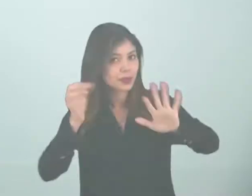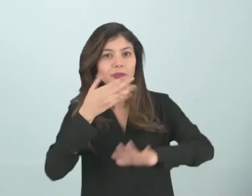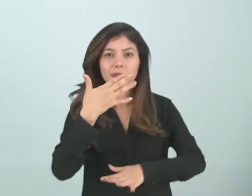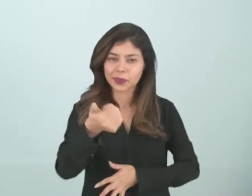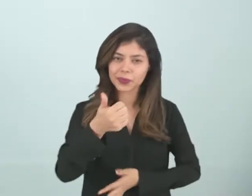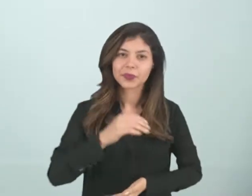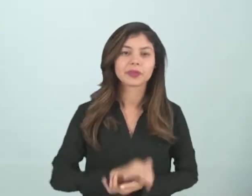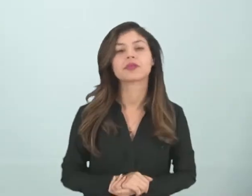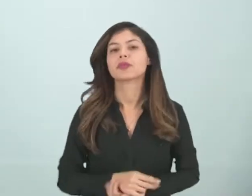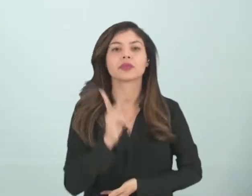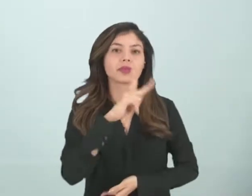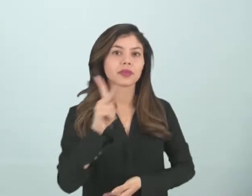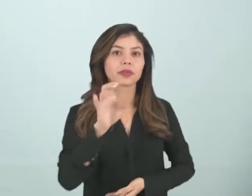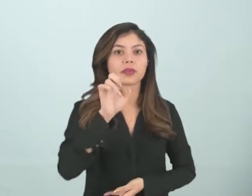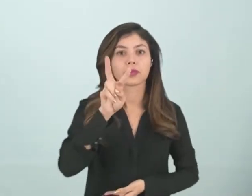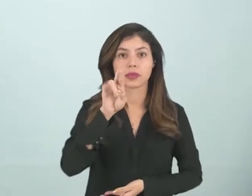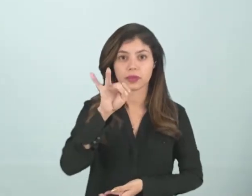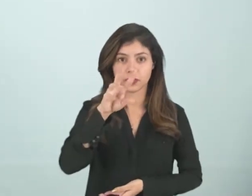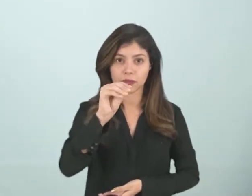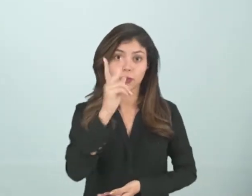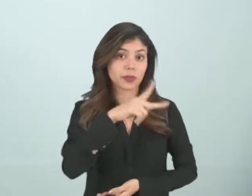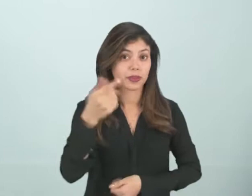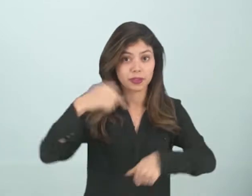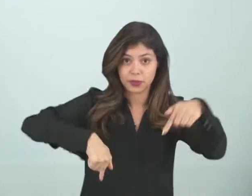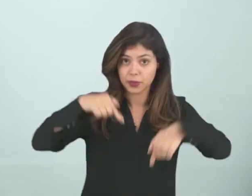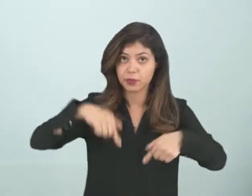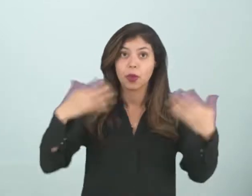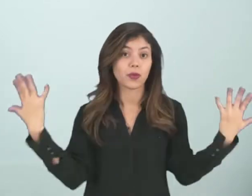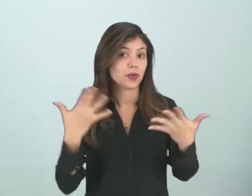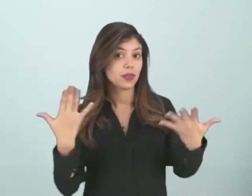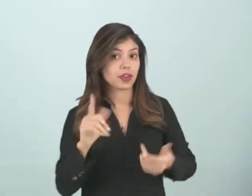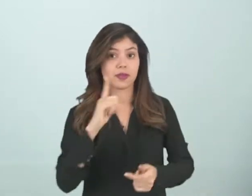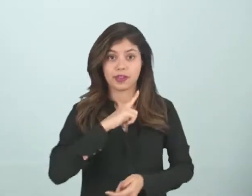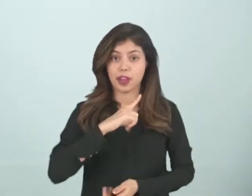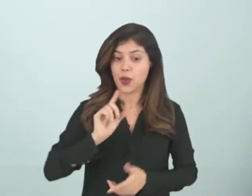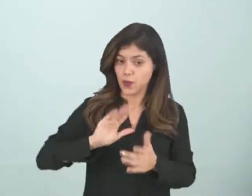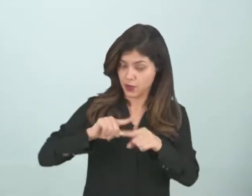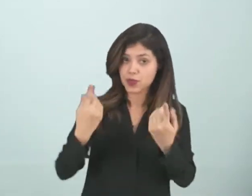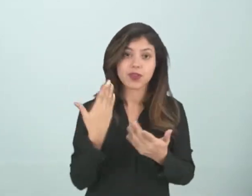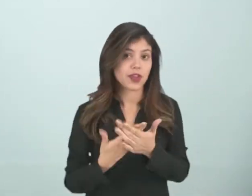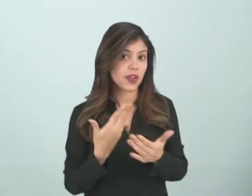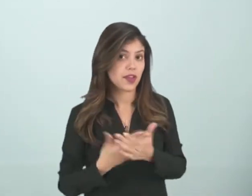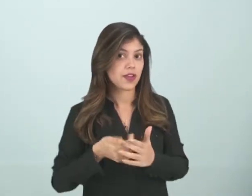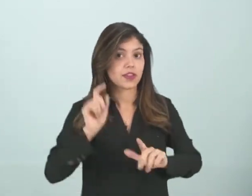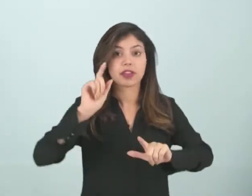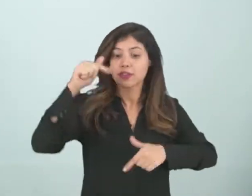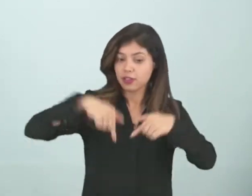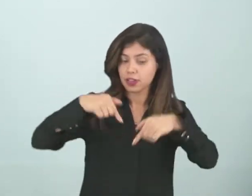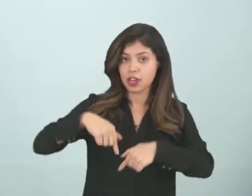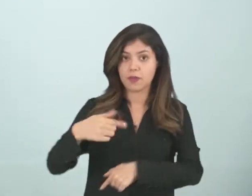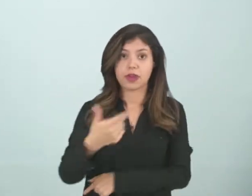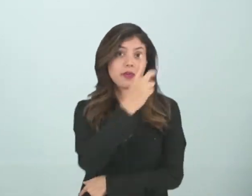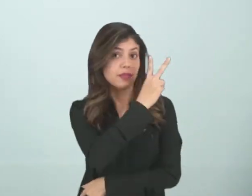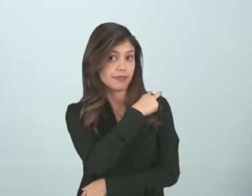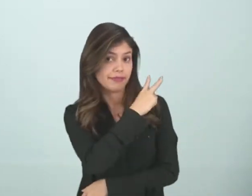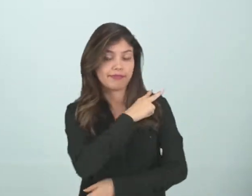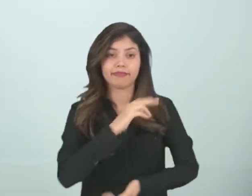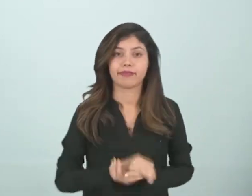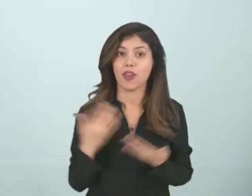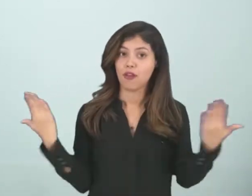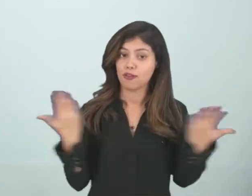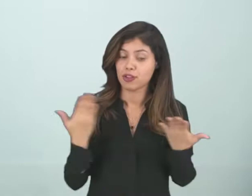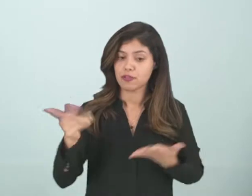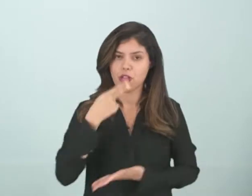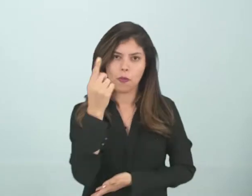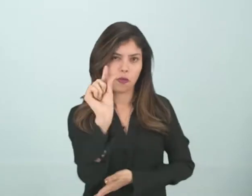Olá, tudo bem? Sou o professor Everton, professor de Química, e hoje nós teremos mais uma aula de Química para a segunda série. Nessa aula nós